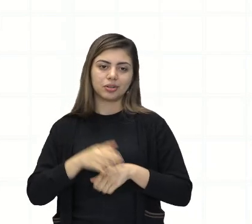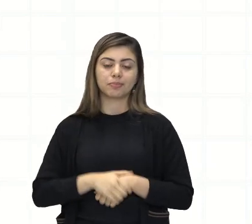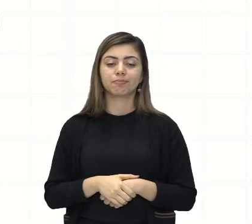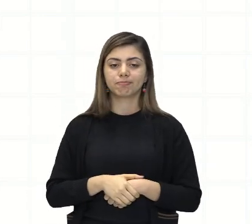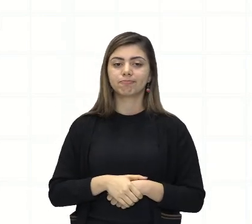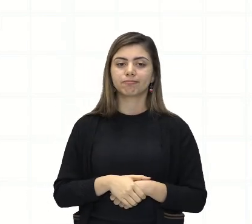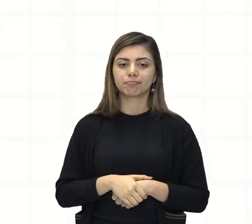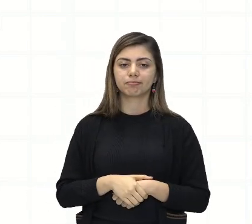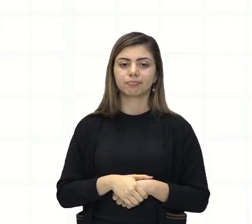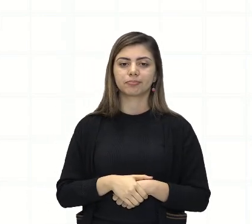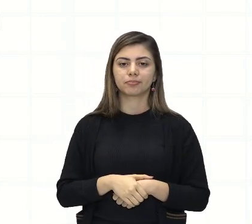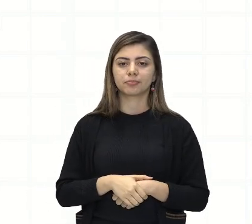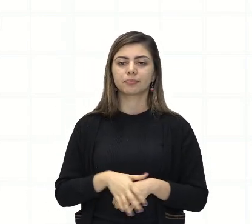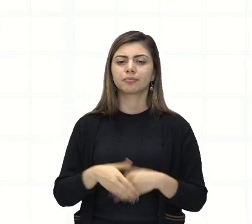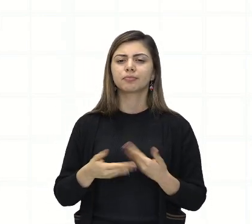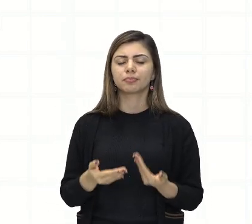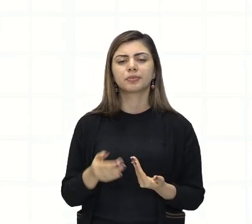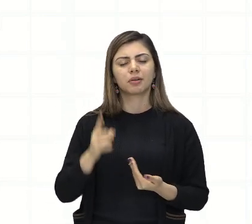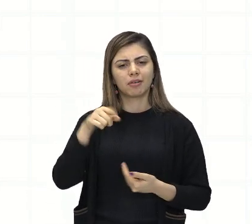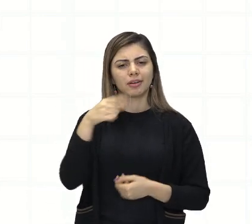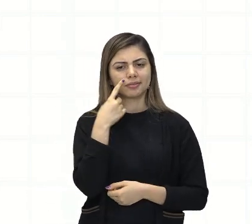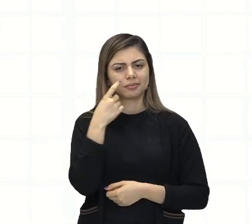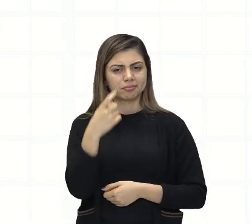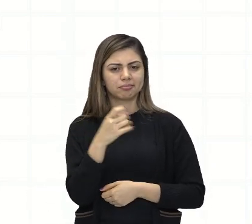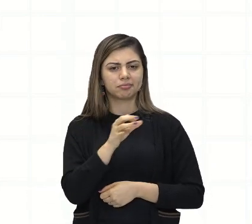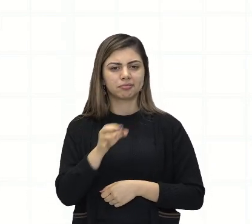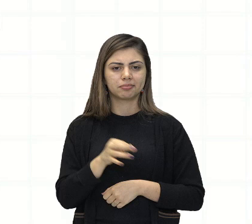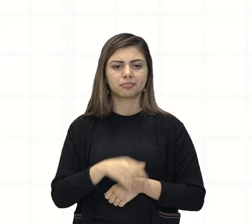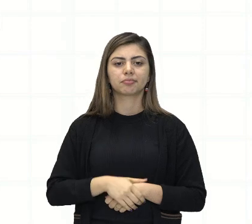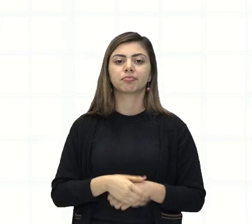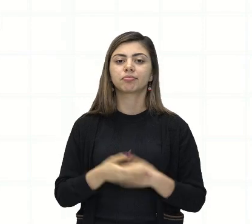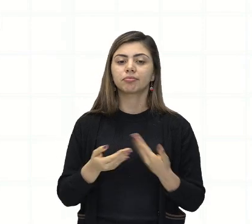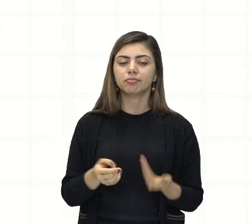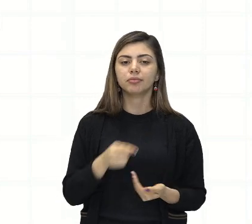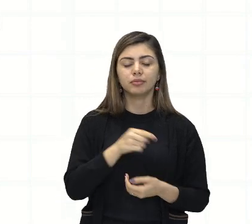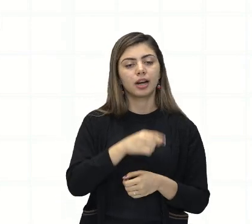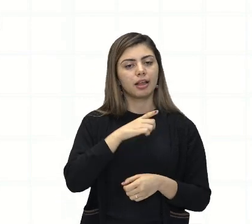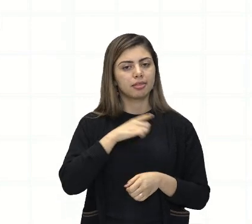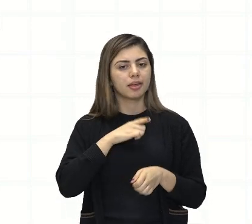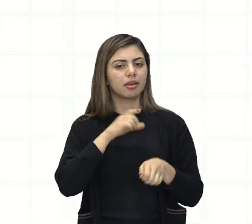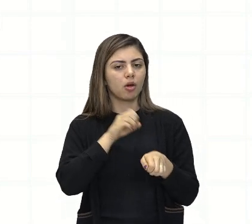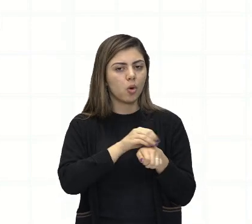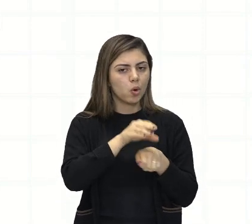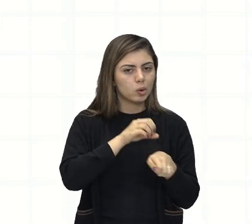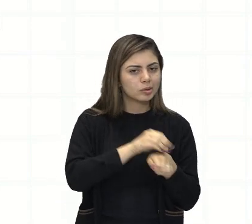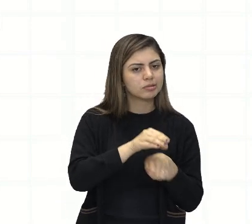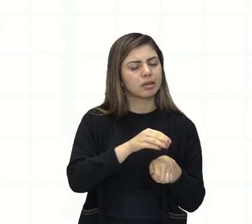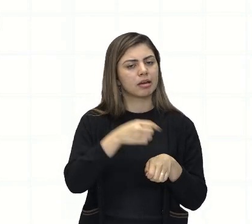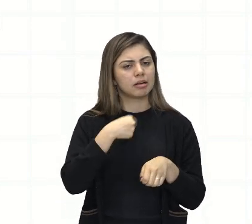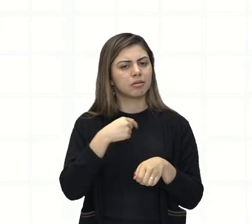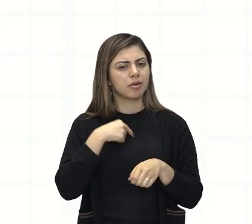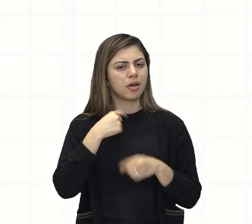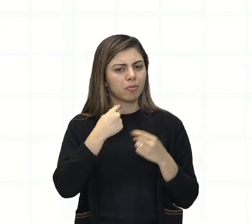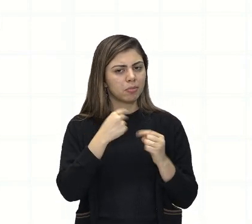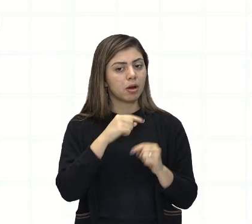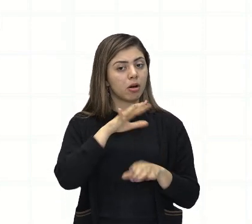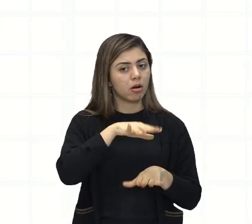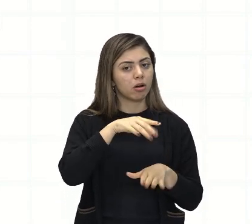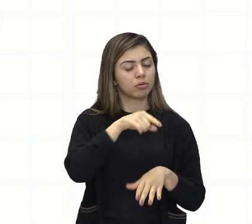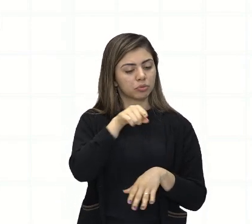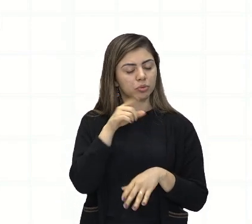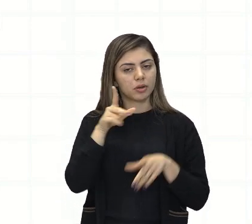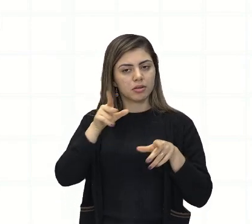Ralhei. Isso aqui é bastante interessante, tá, pessoal? Olha lá. Ralhei, dei conselhos, disse que ela estava com a